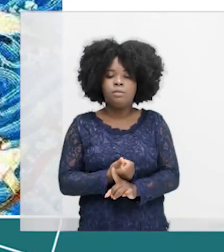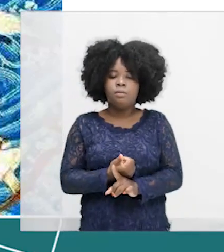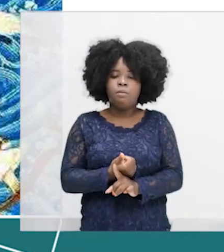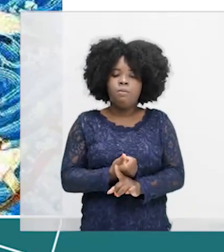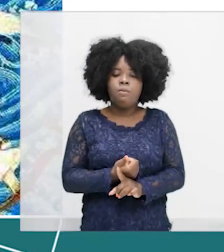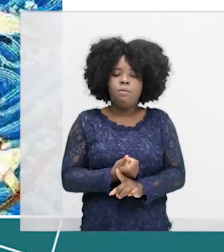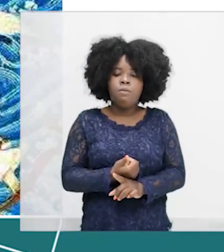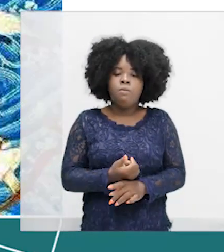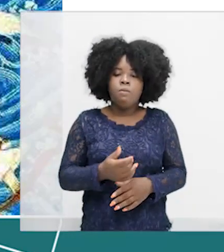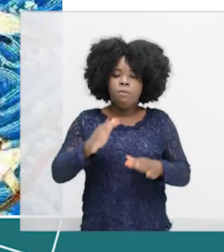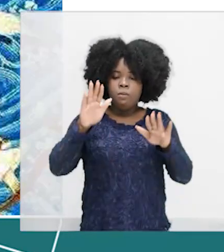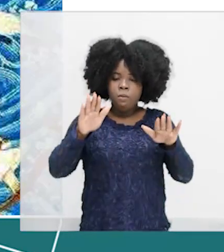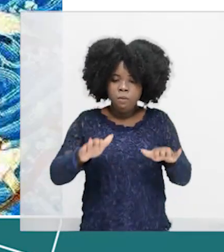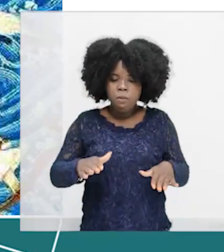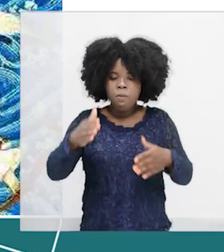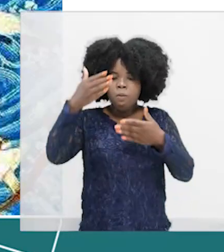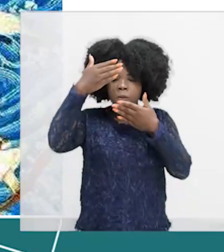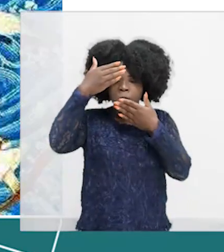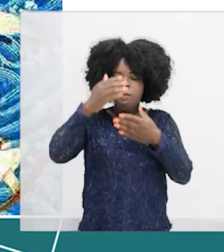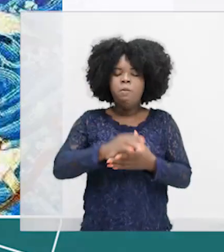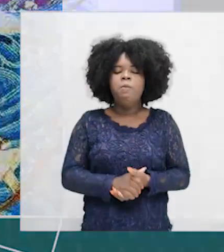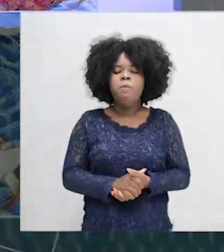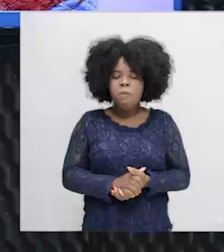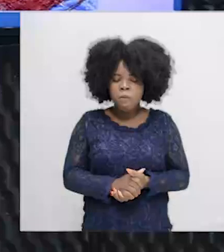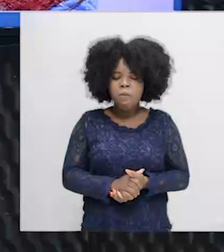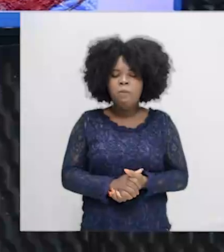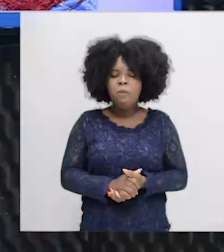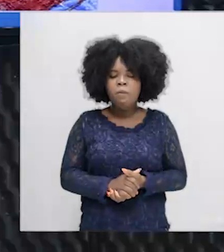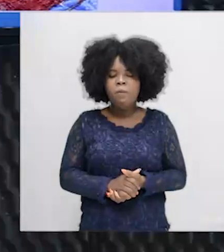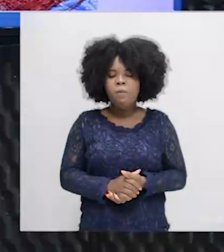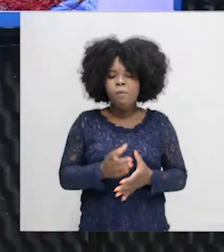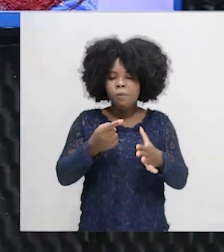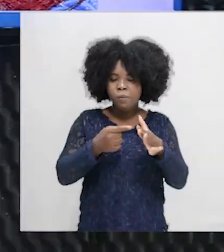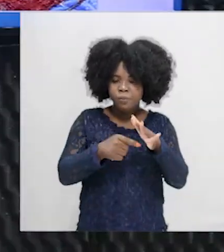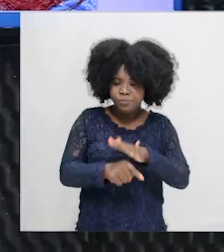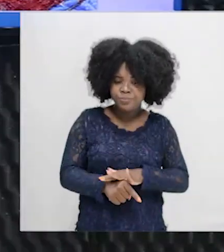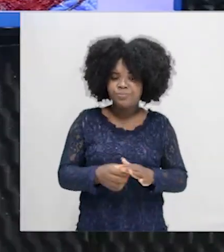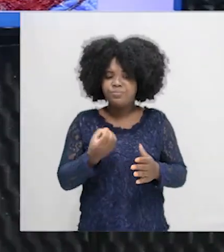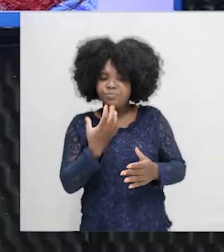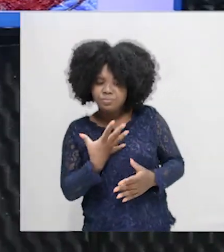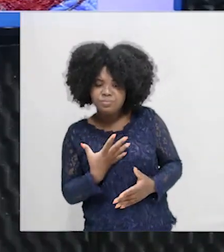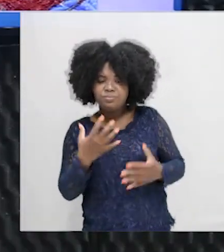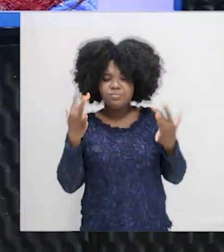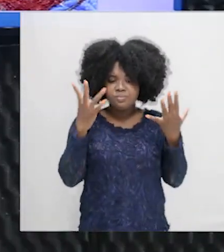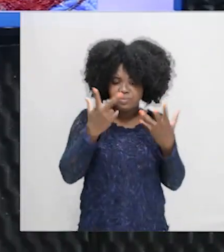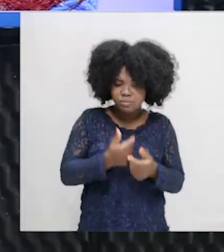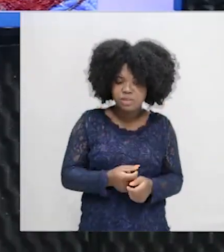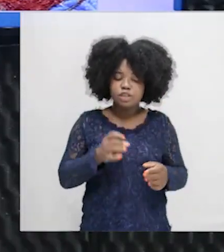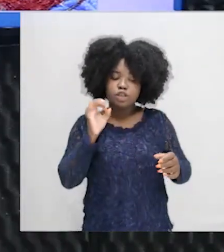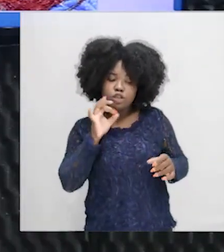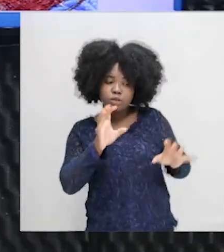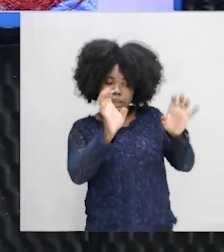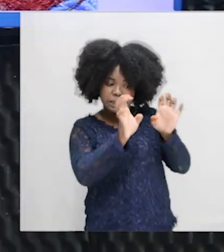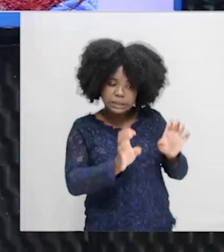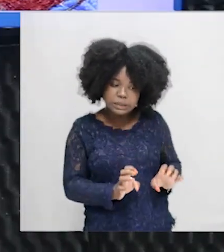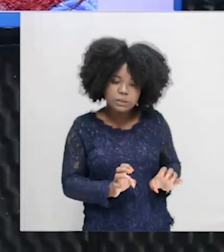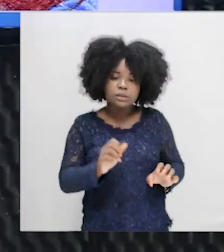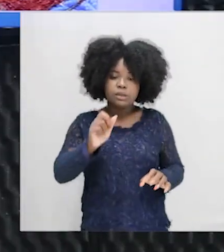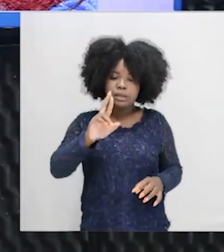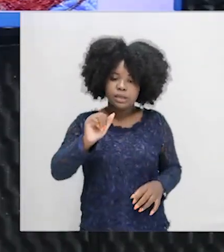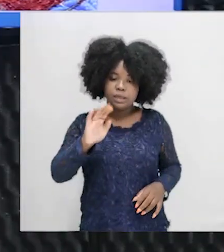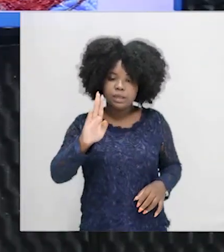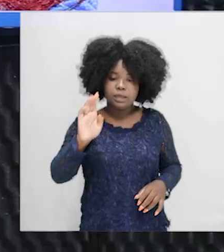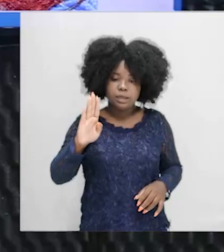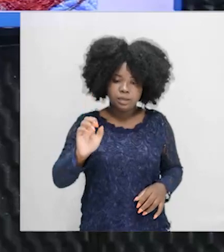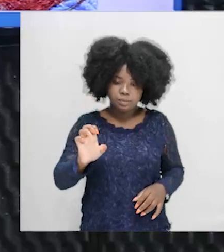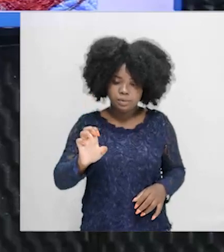islâmica, além de ser rico, é vasto. Por quê? Porque ele não é centrado somente na estrutura árabe. Ele vai ganhando